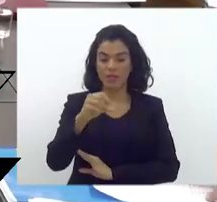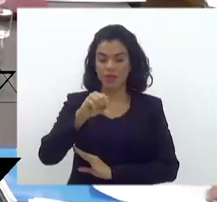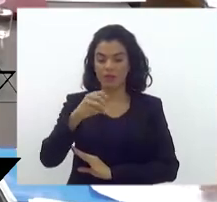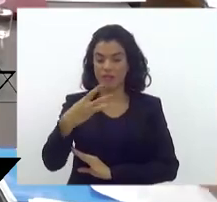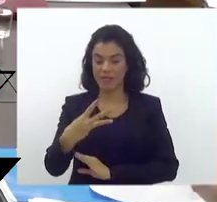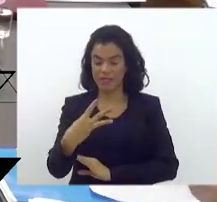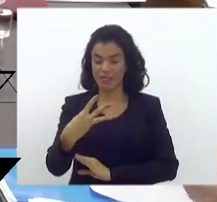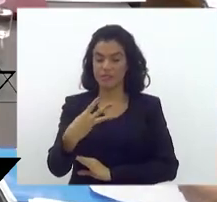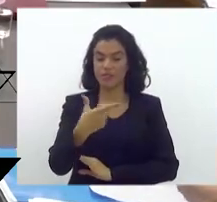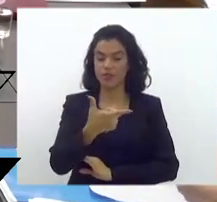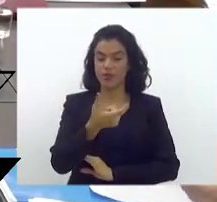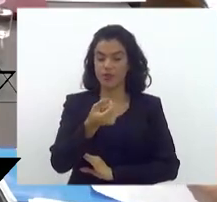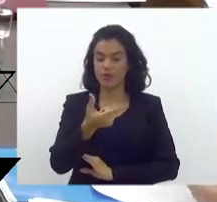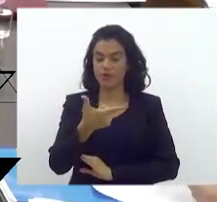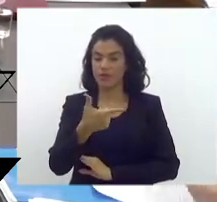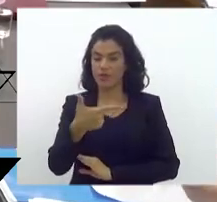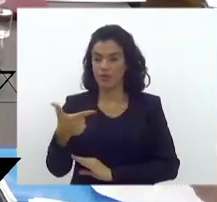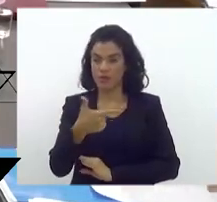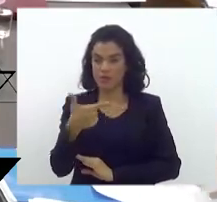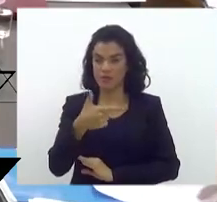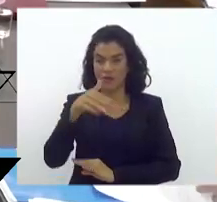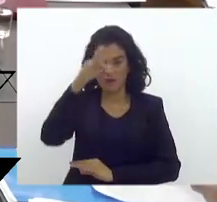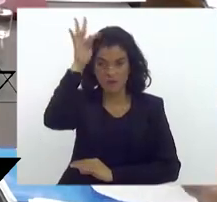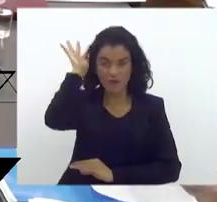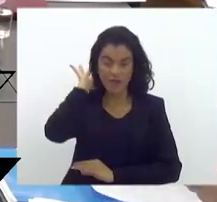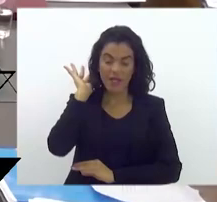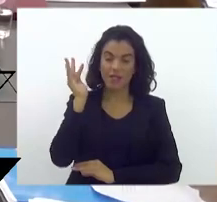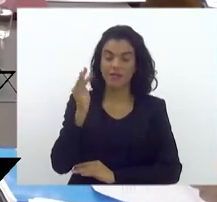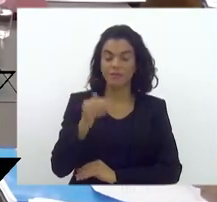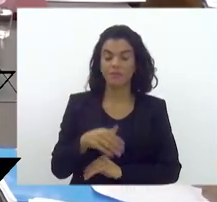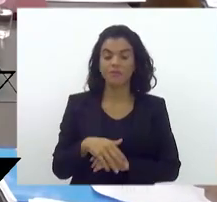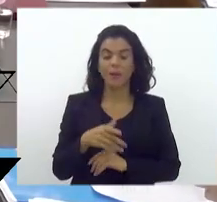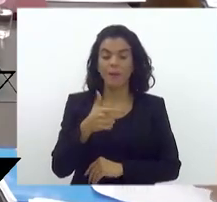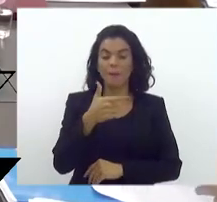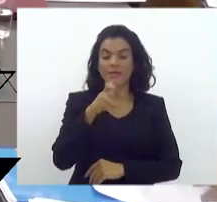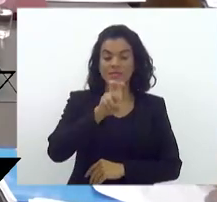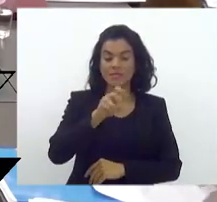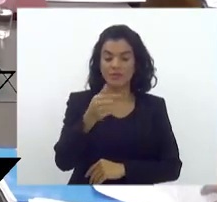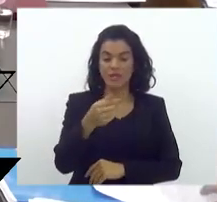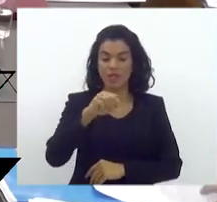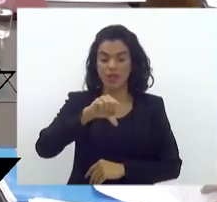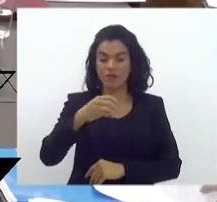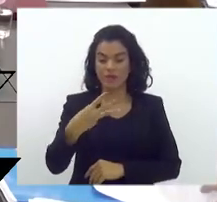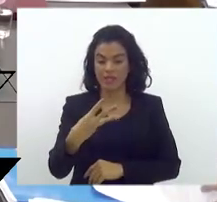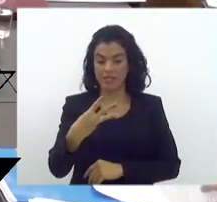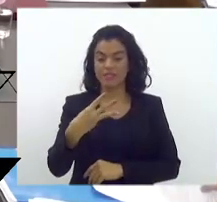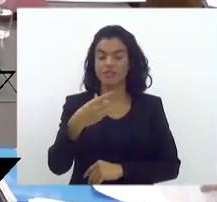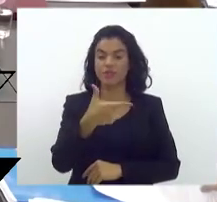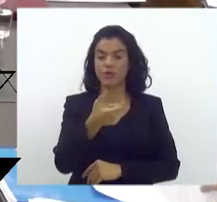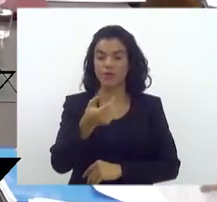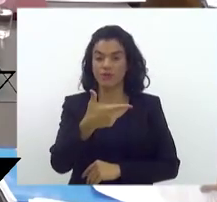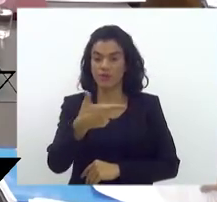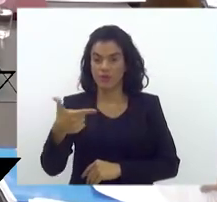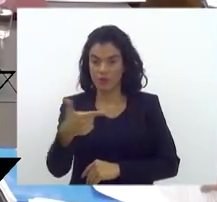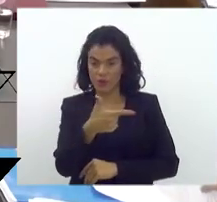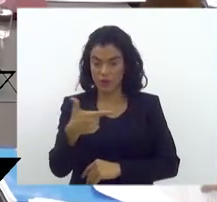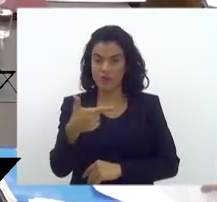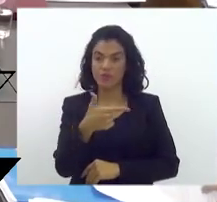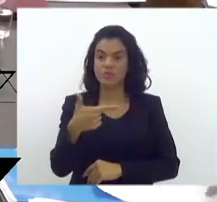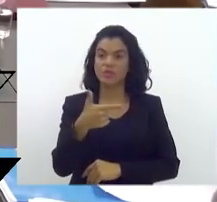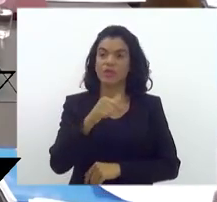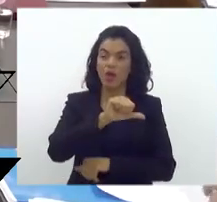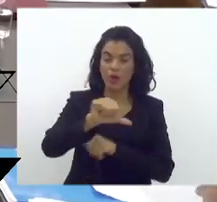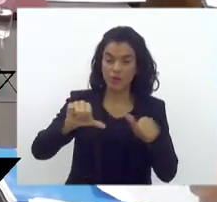579322, saudar o deputado Fred Pacheco, bem-vindo. PL 579322, de autoria da deputada Rosane Félix, que altera a